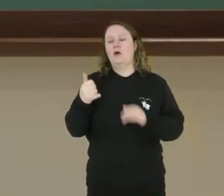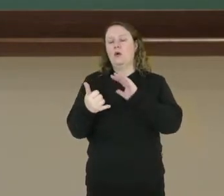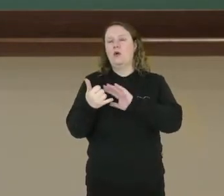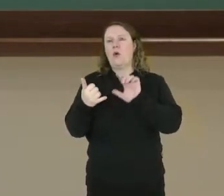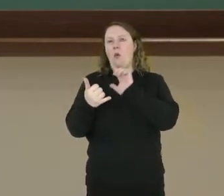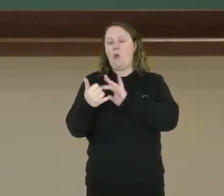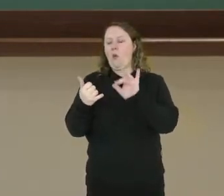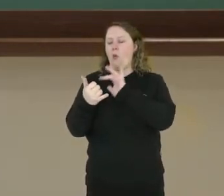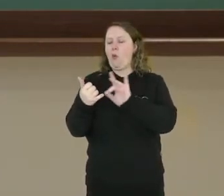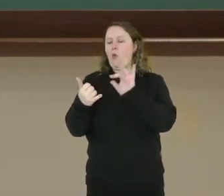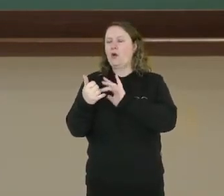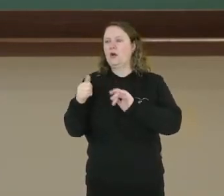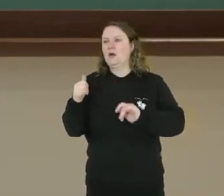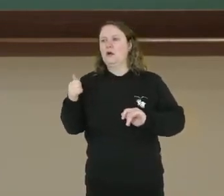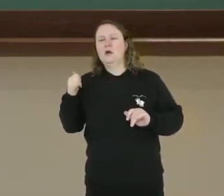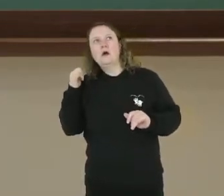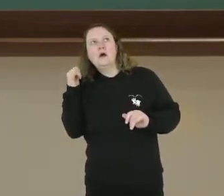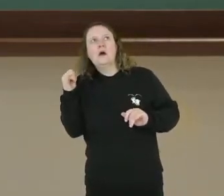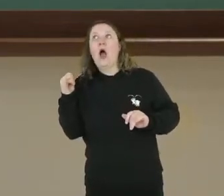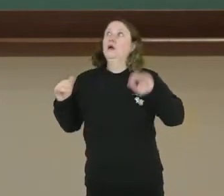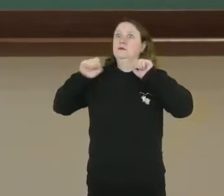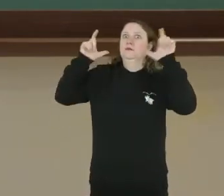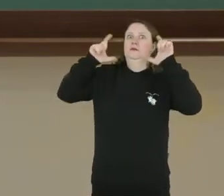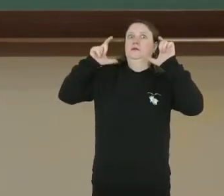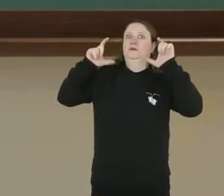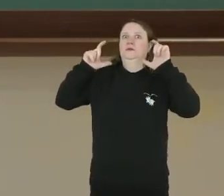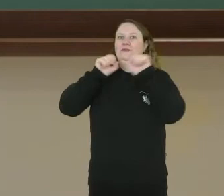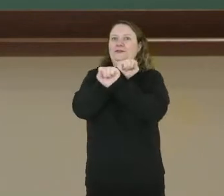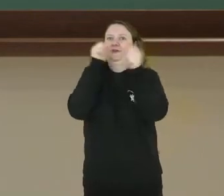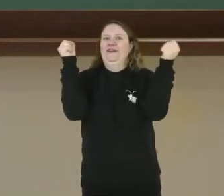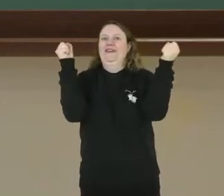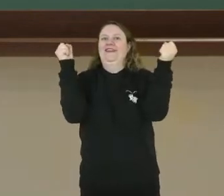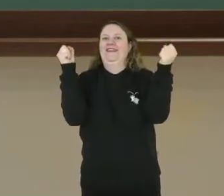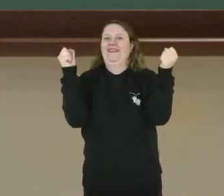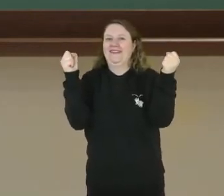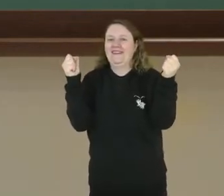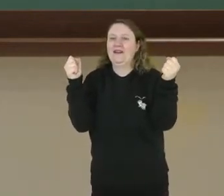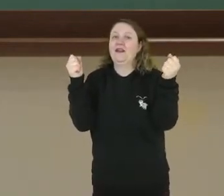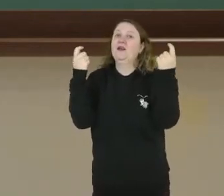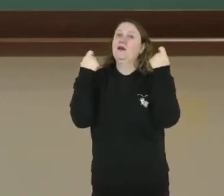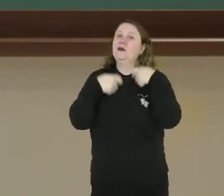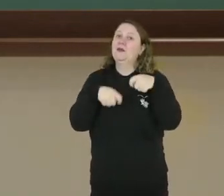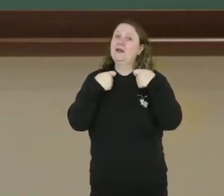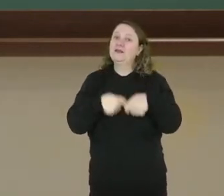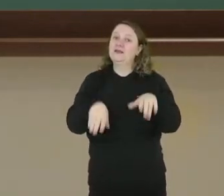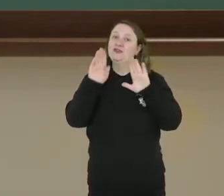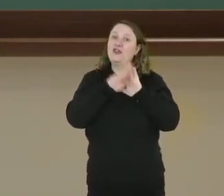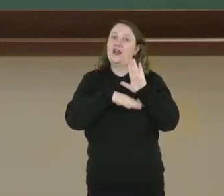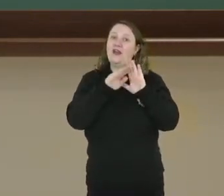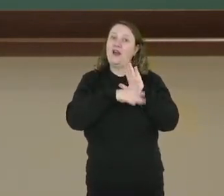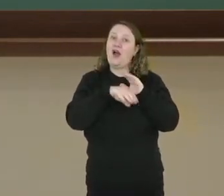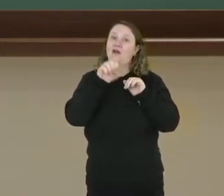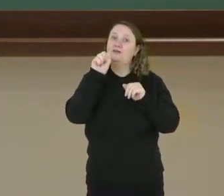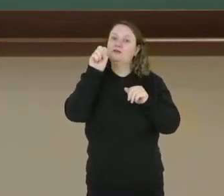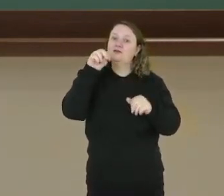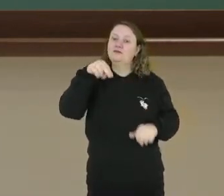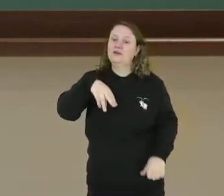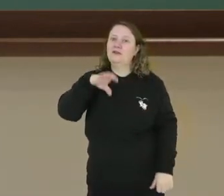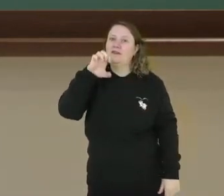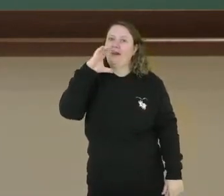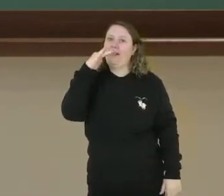no seu celular, coloca o horáriozinho para acordar e ele fica no soneca, né? Então, eu tenho que tirar do soneca. Mas qual aplicativo que